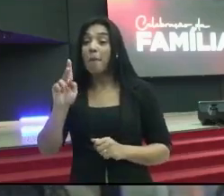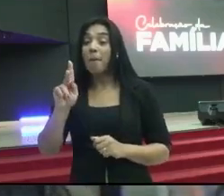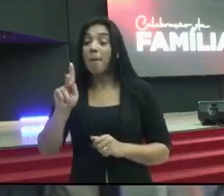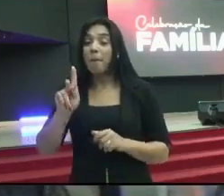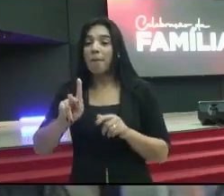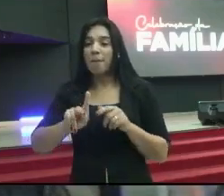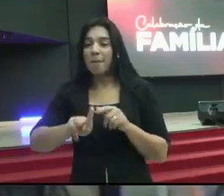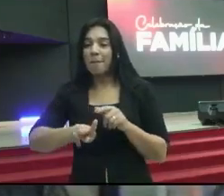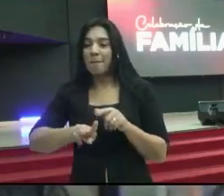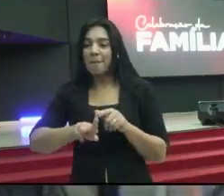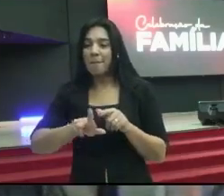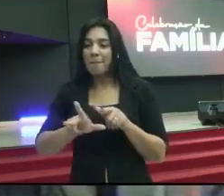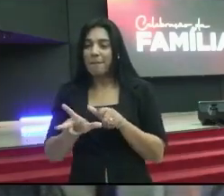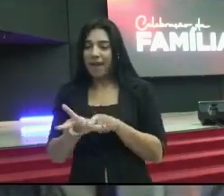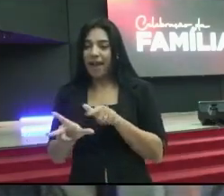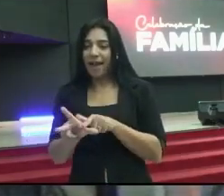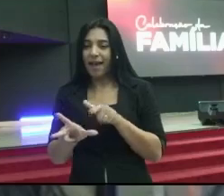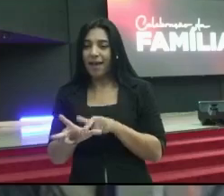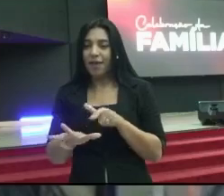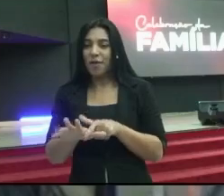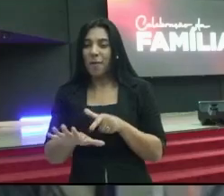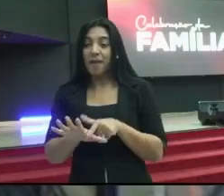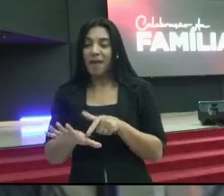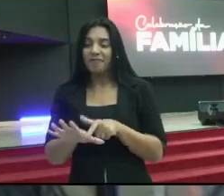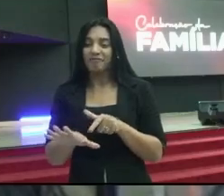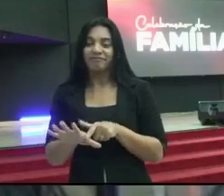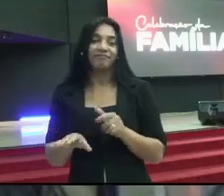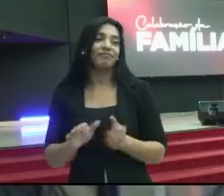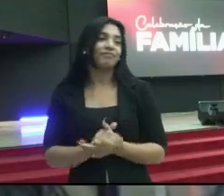Parabéns, vocês estão ligados.